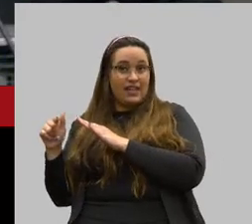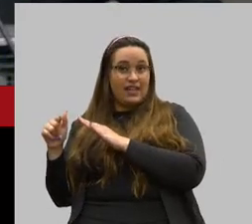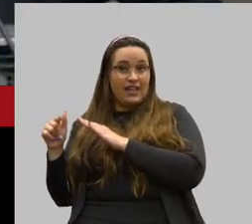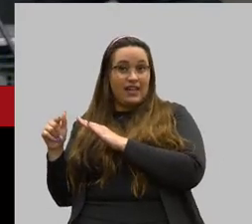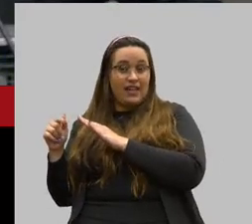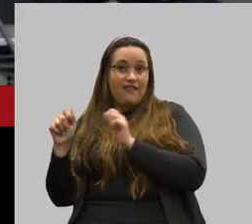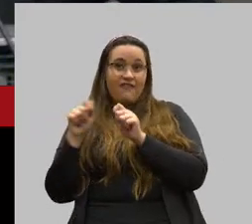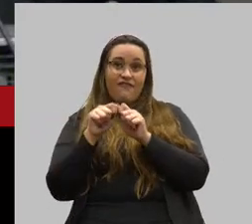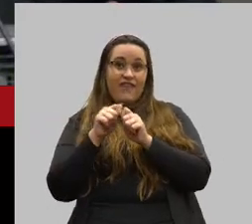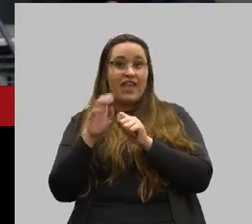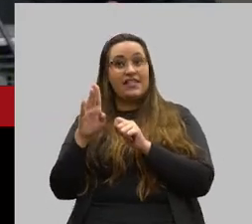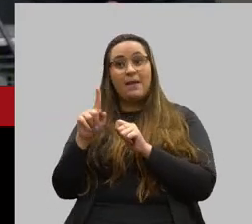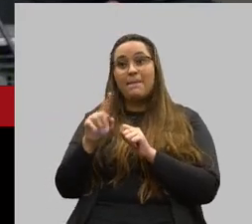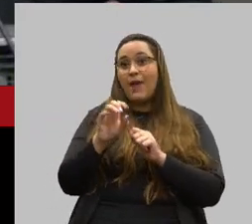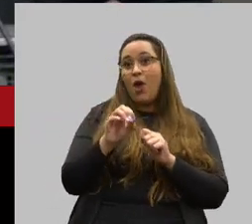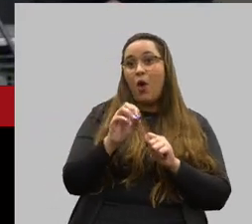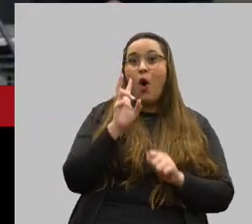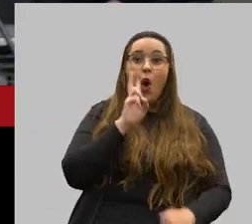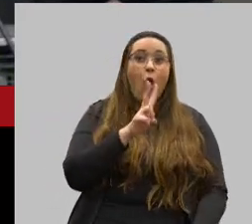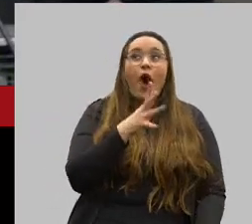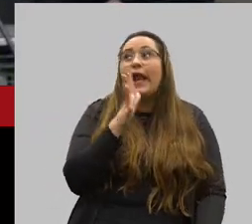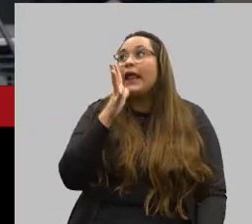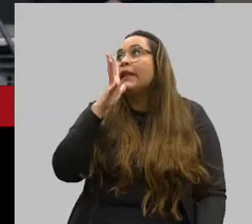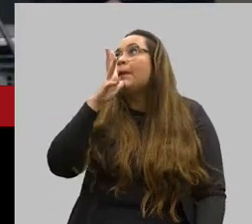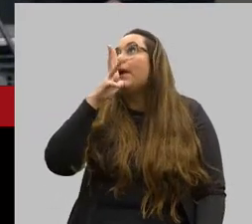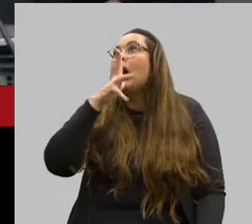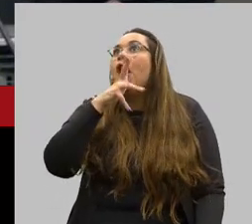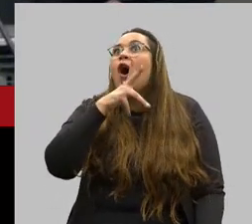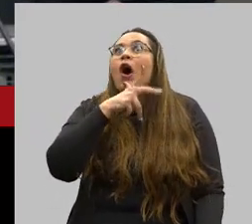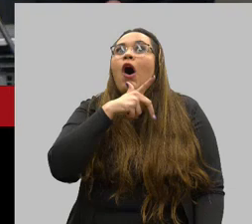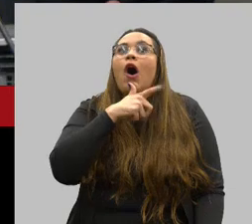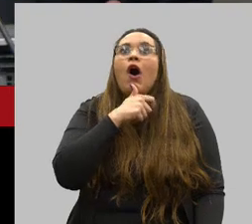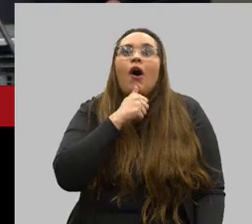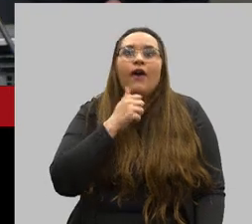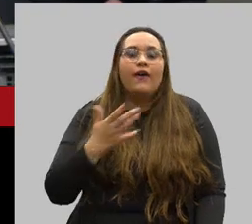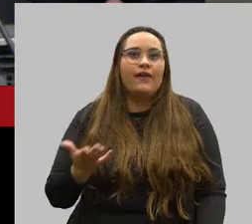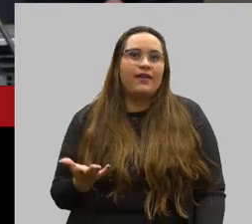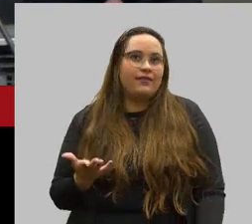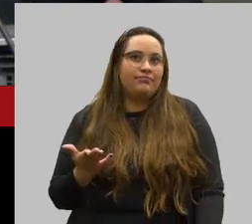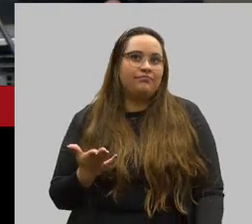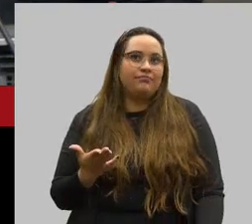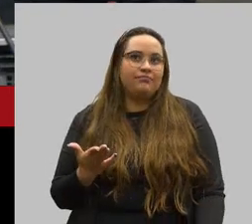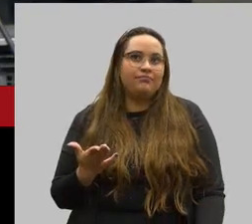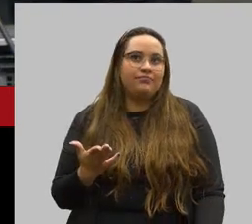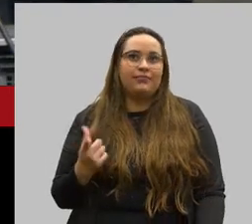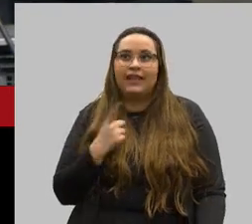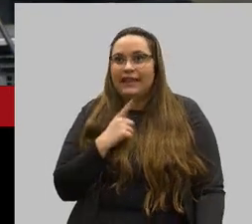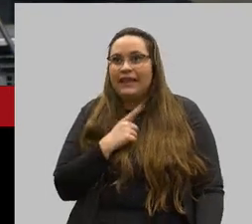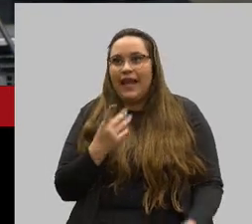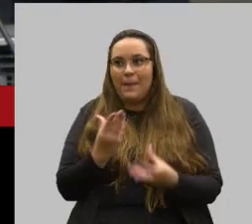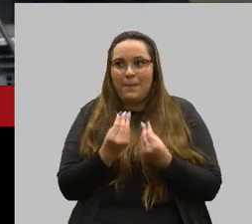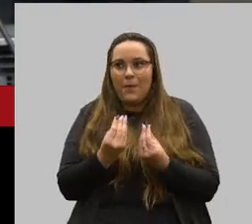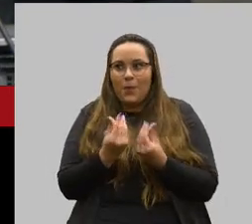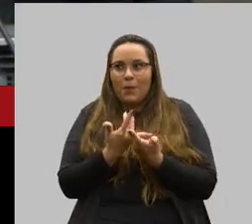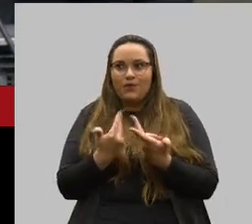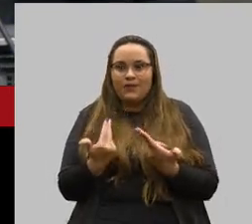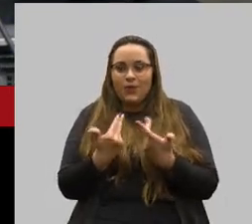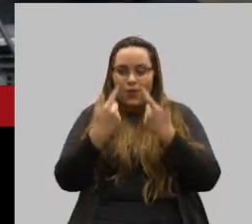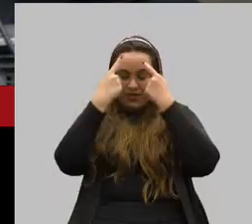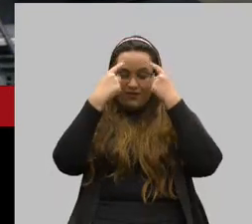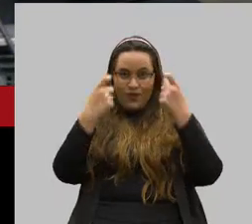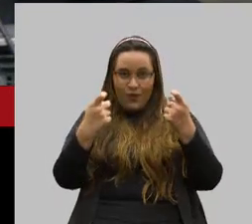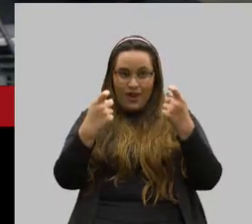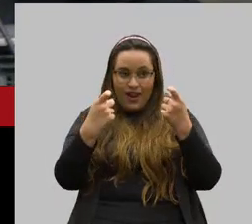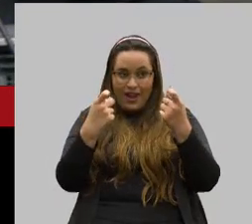um boletim de ocorrência o tanto que tá demorando e de várias violências que não chegam ao estado para que o estado possa pensar